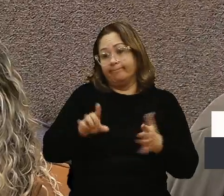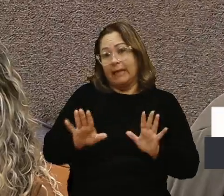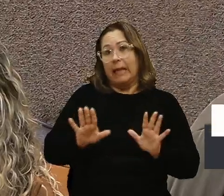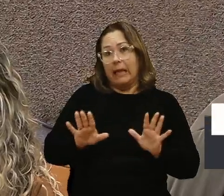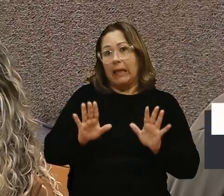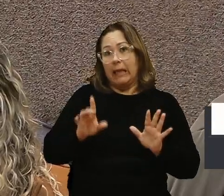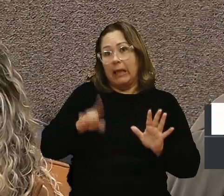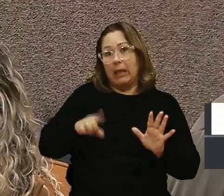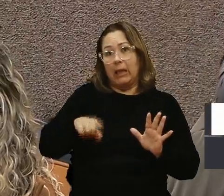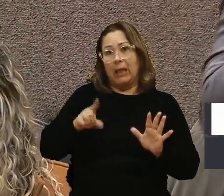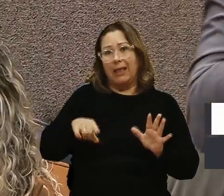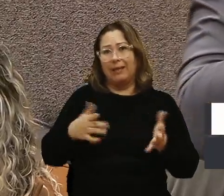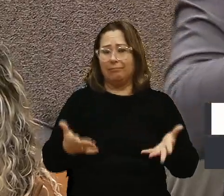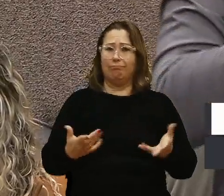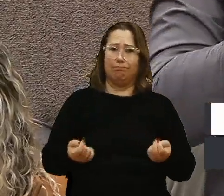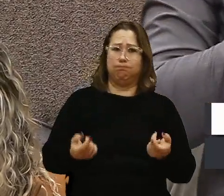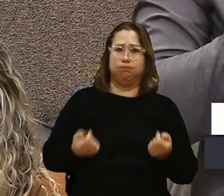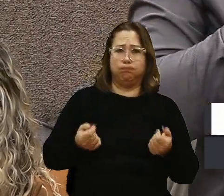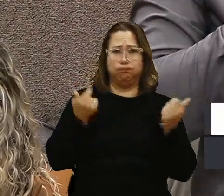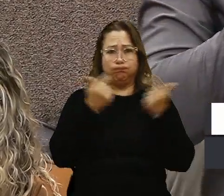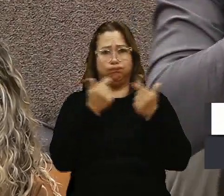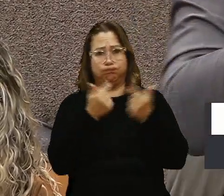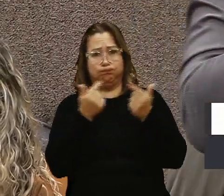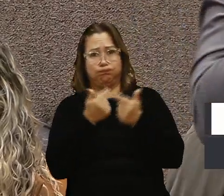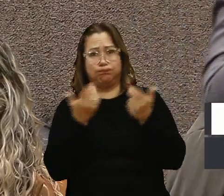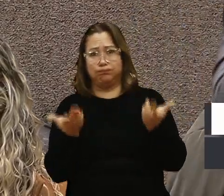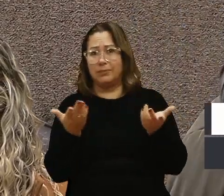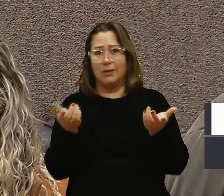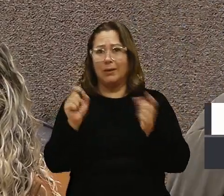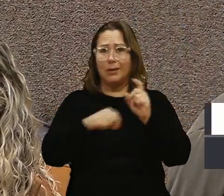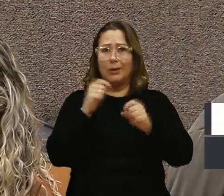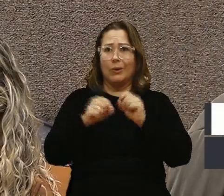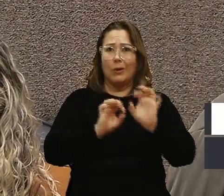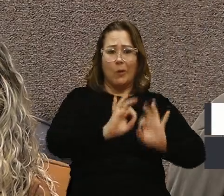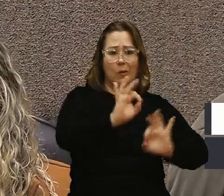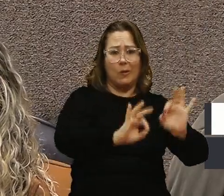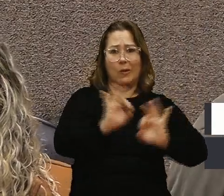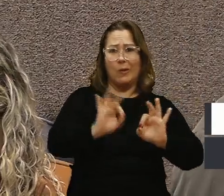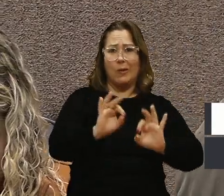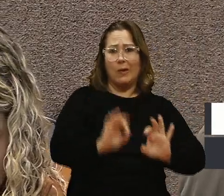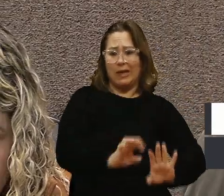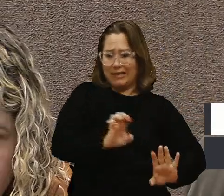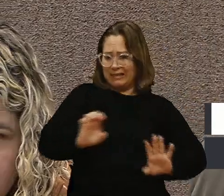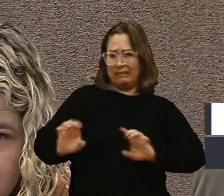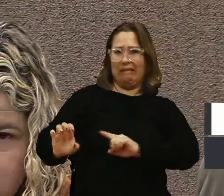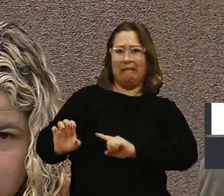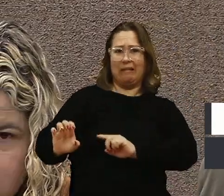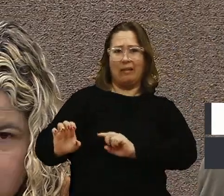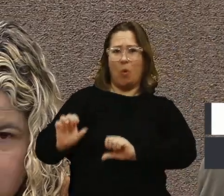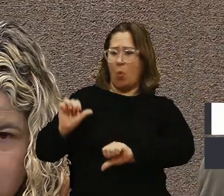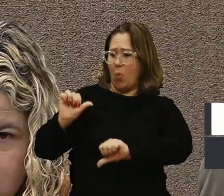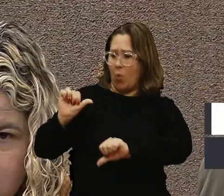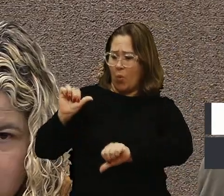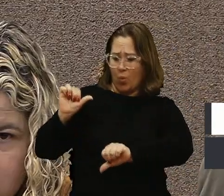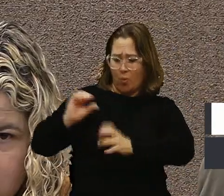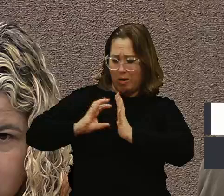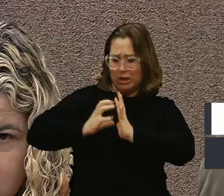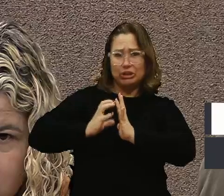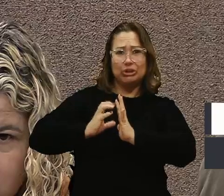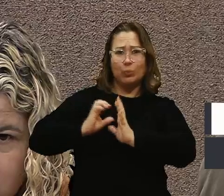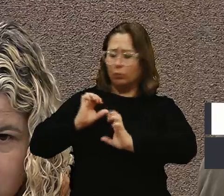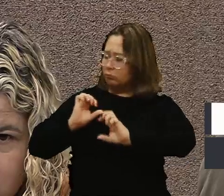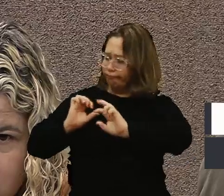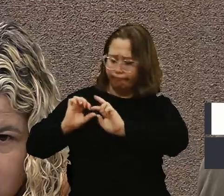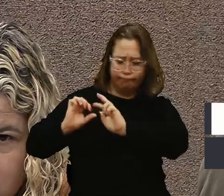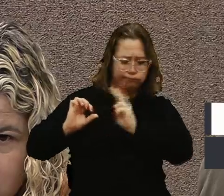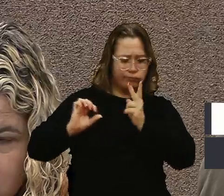talmente... chega a ser cômico a engenharia da esquerda em deturpar a fala dos